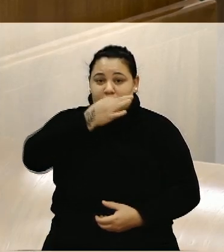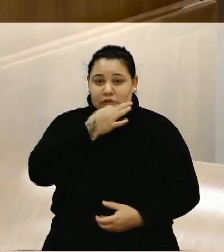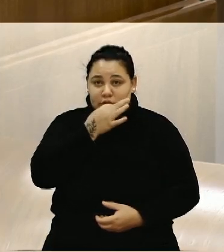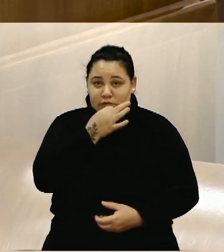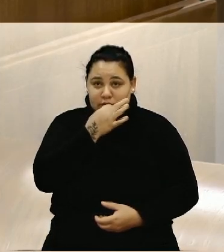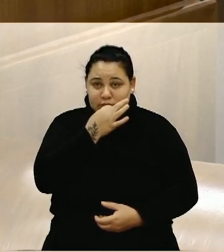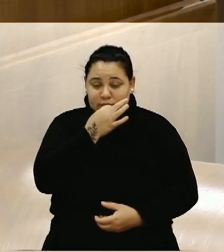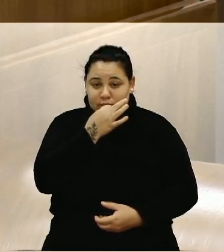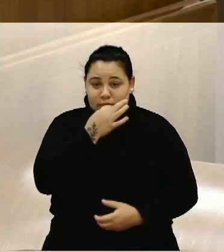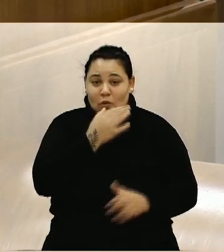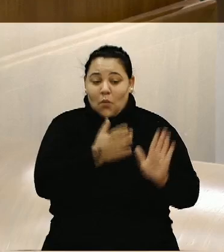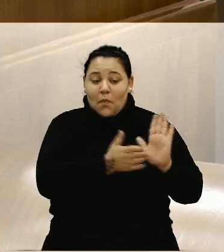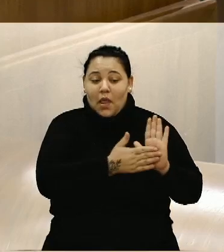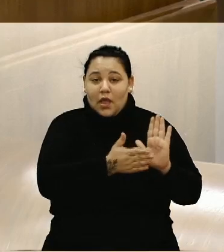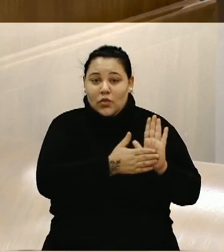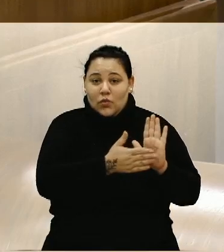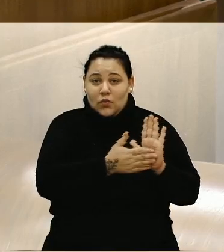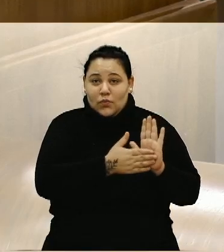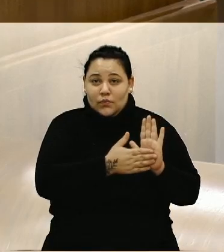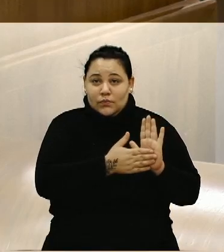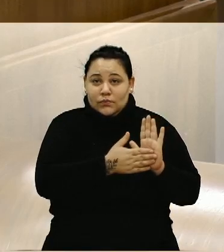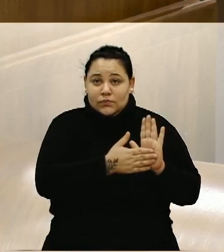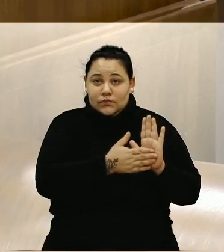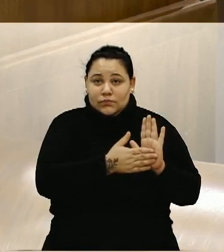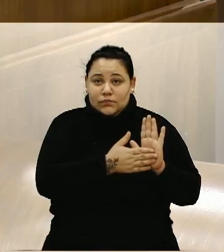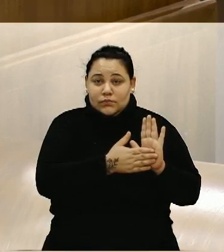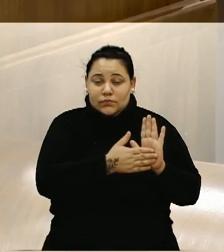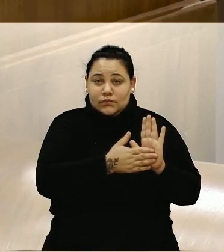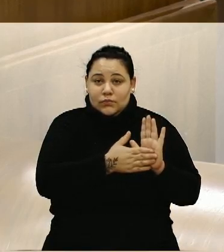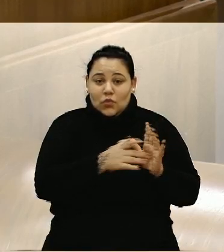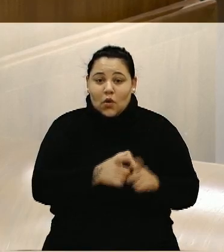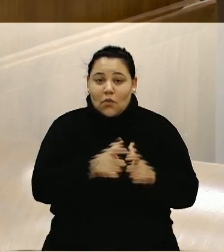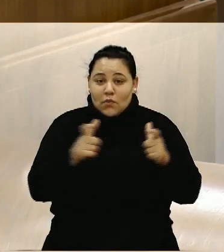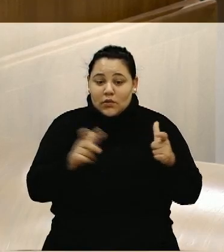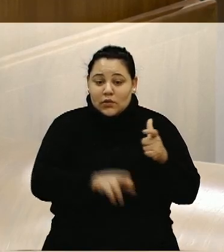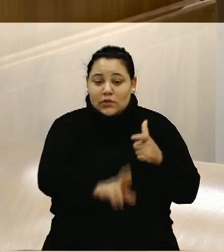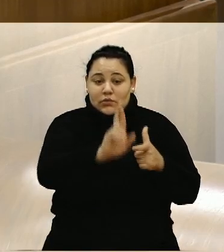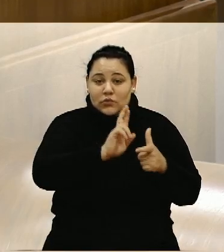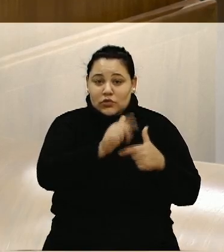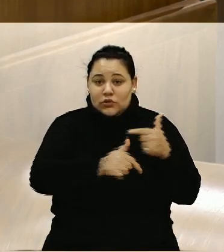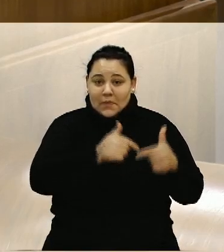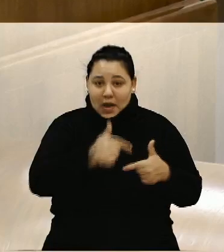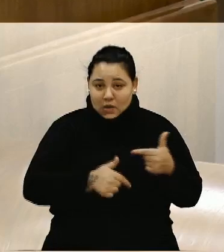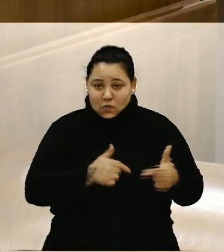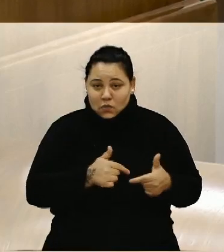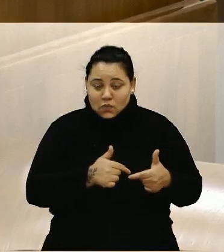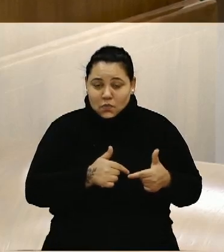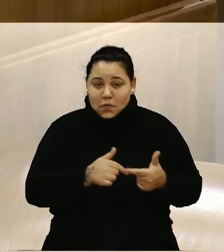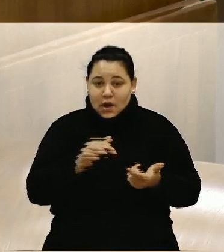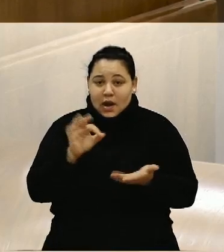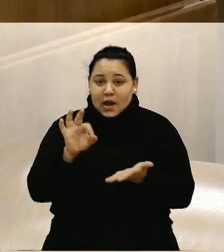para ampliação da resposta operacional. Assinam